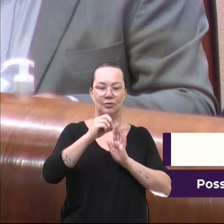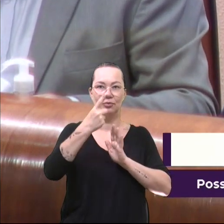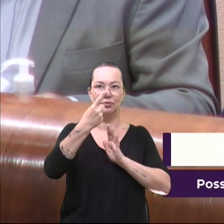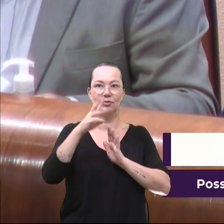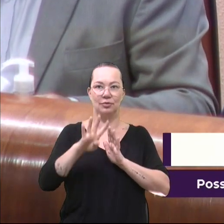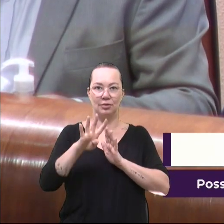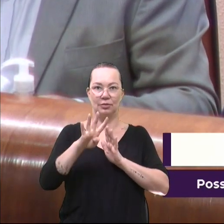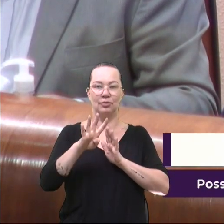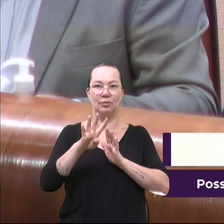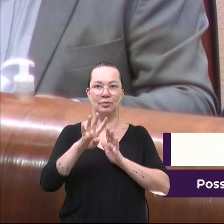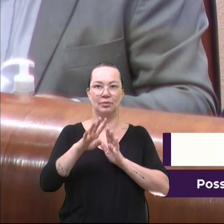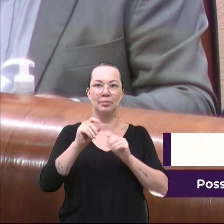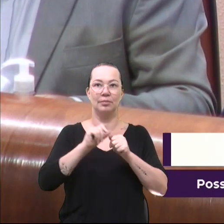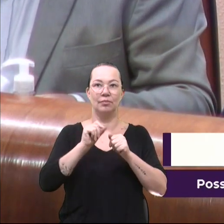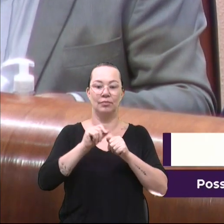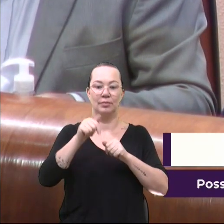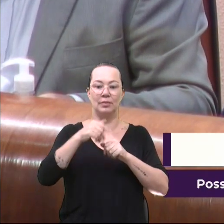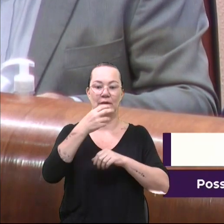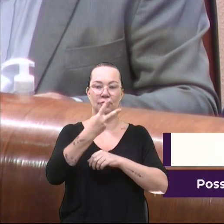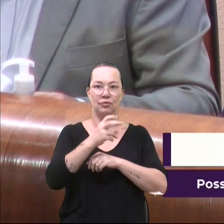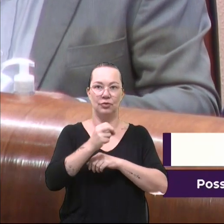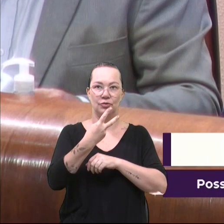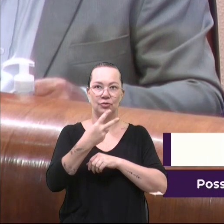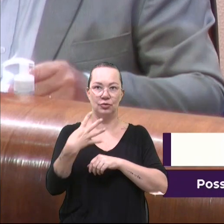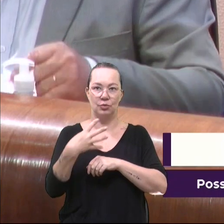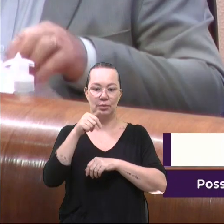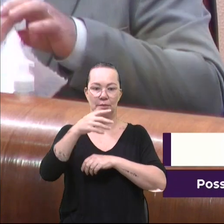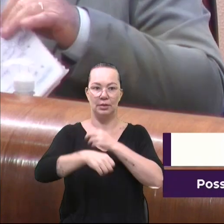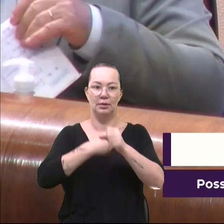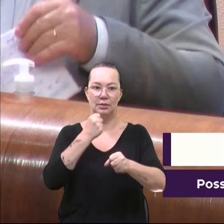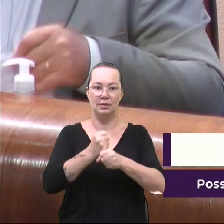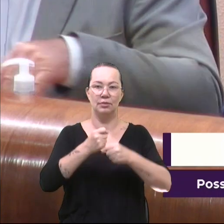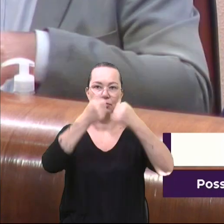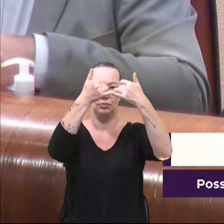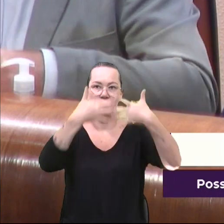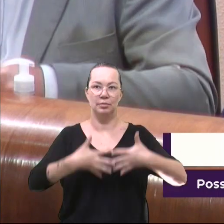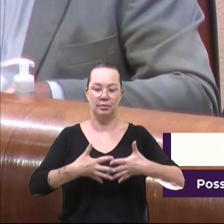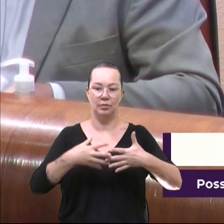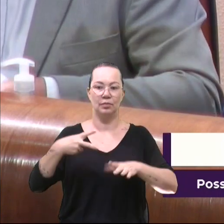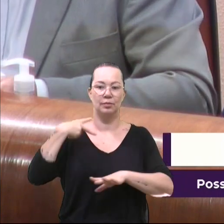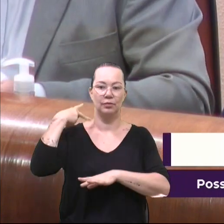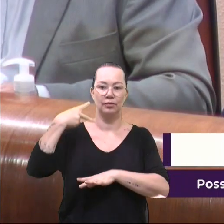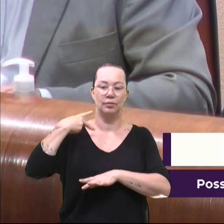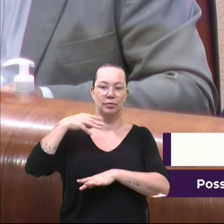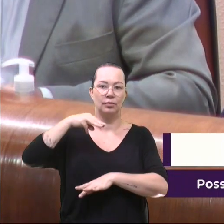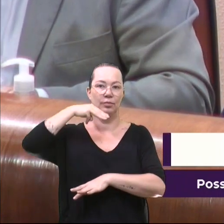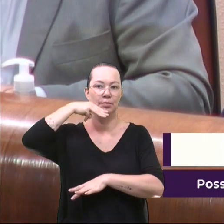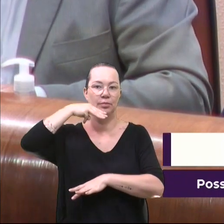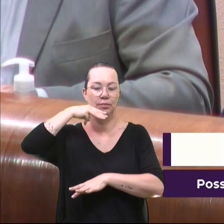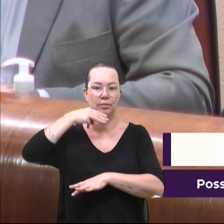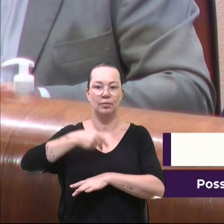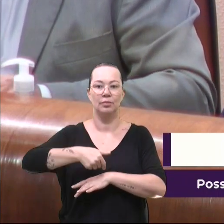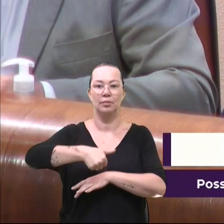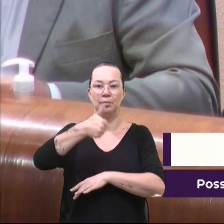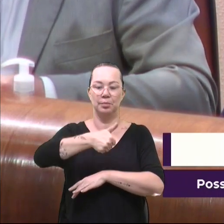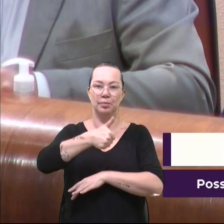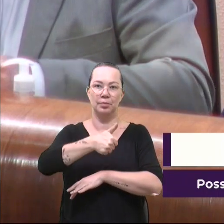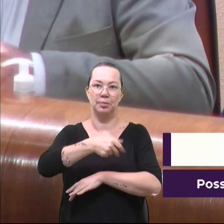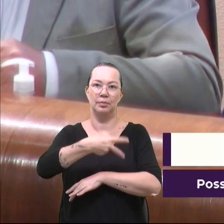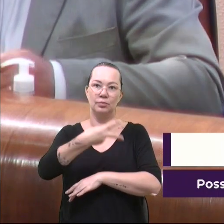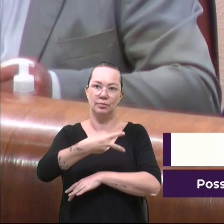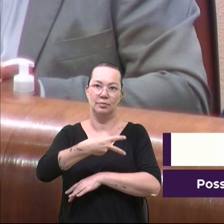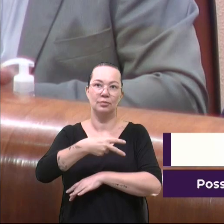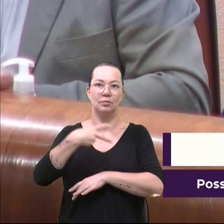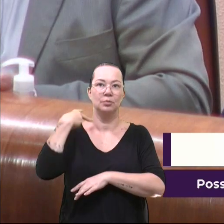de 2024, que ficou assim constituída. Presidente, vereadora Marisol Santos. Primeiro vice-presidente, vereador Adriano